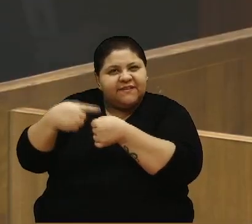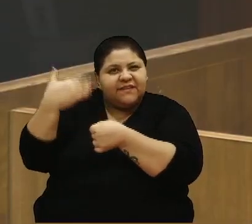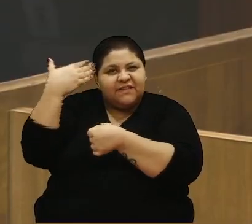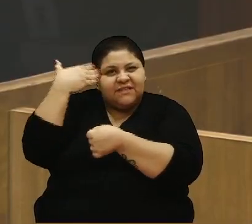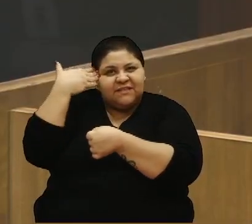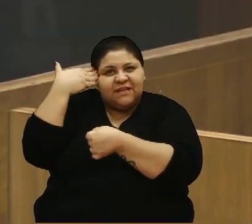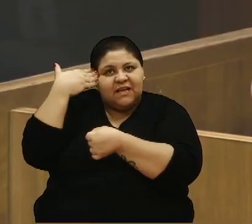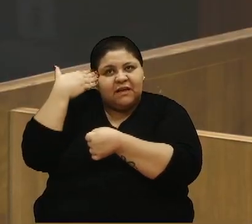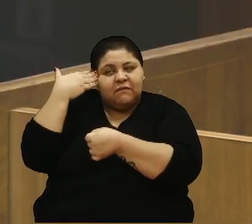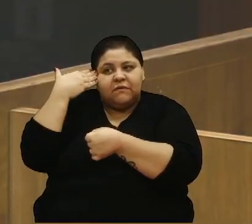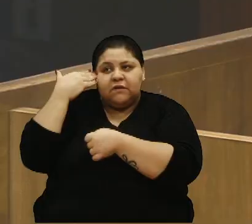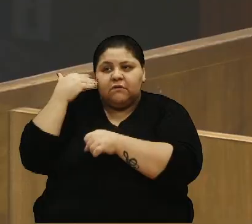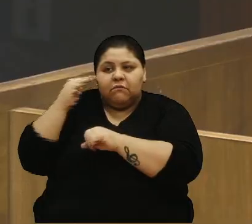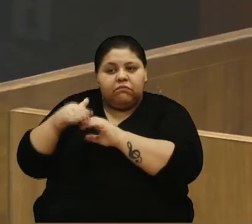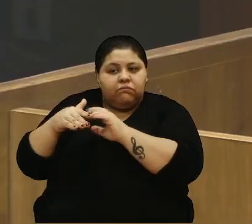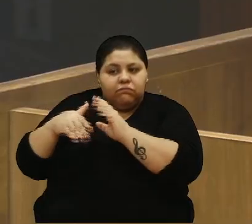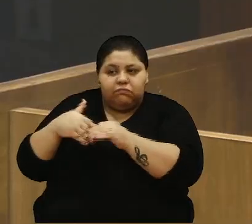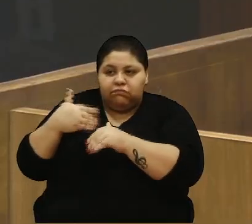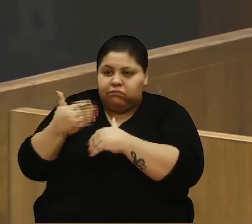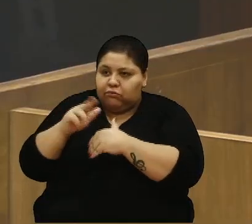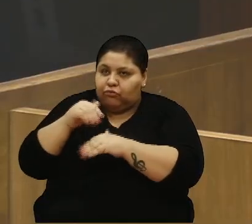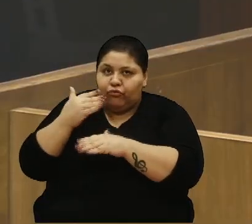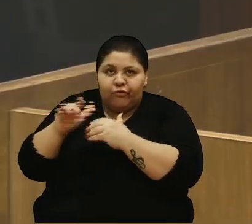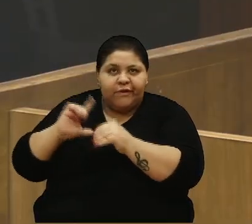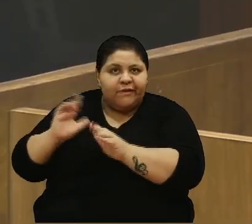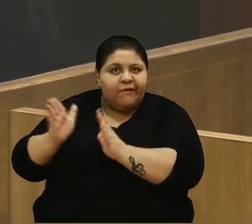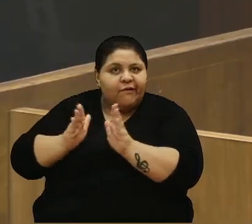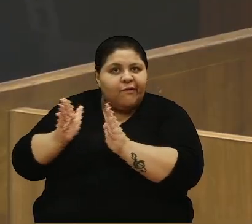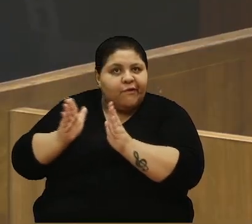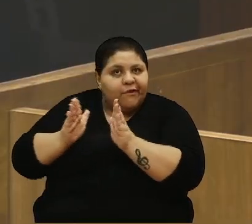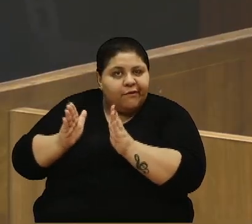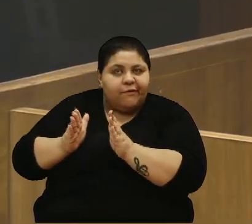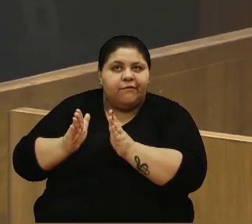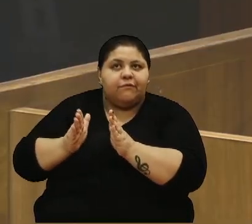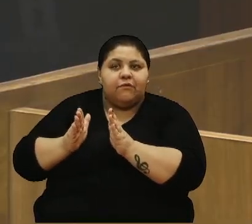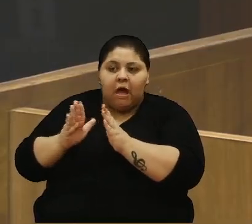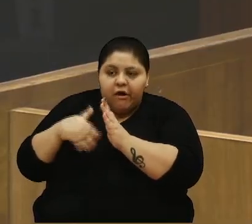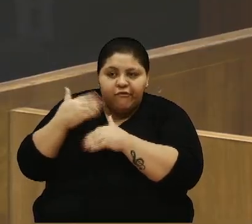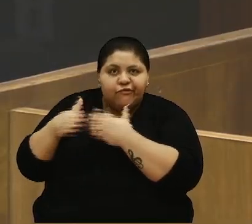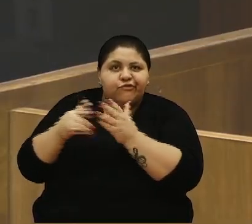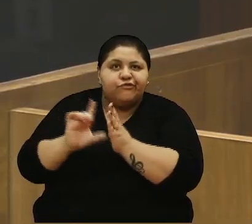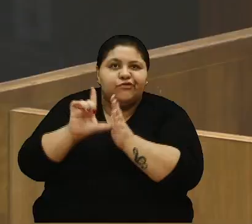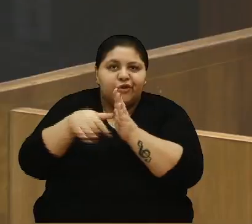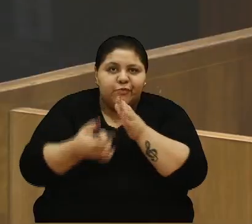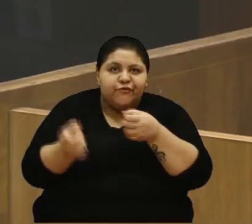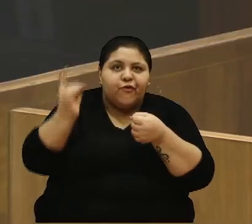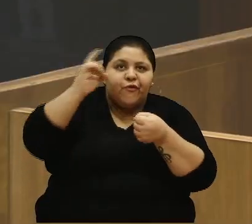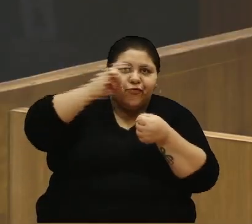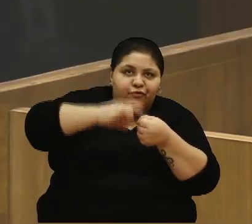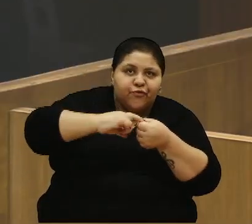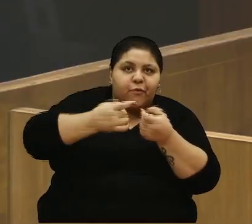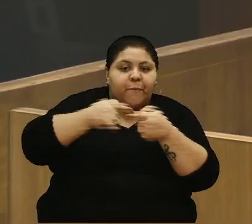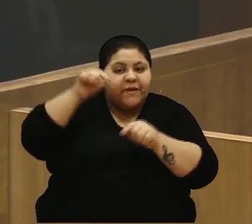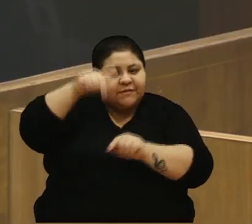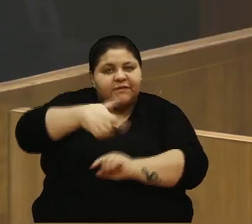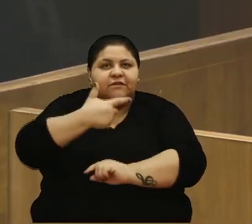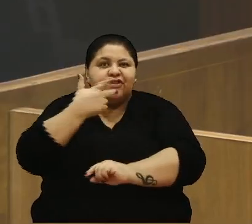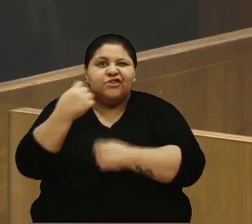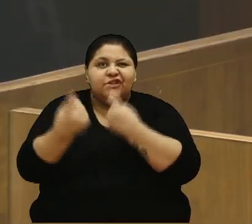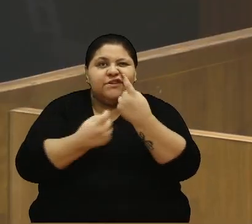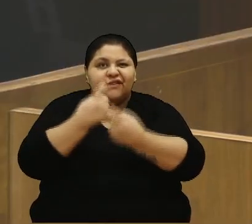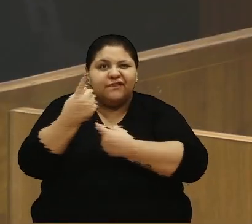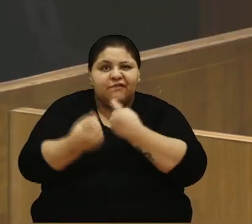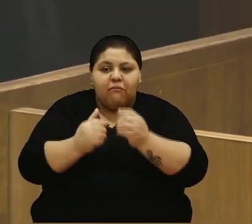nunca alavanca. Teve um período que avançou, depois retrocedeu, mas aqui falando de algumas coisas